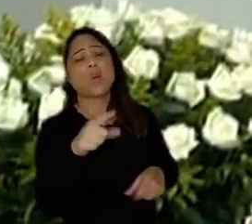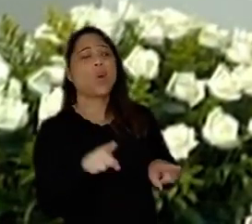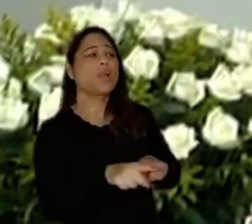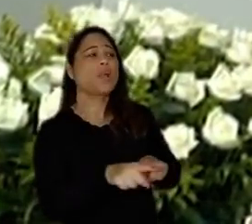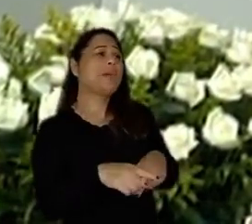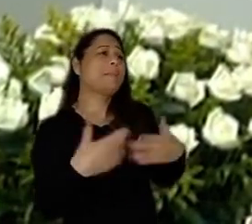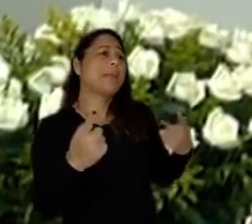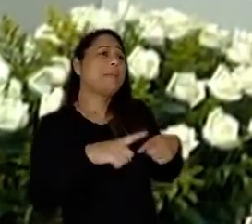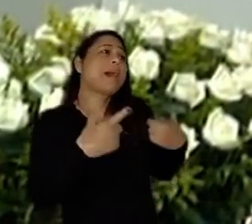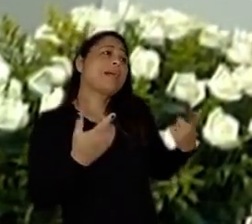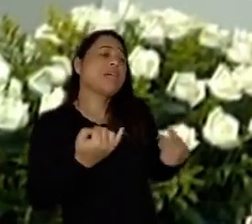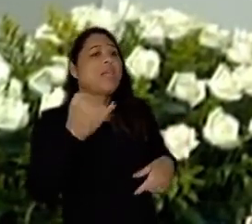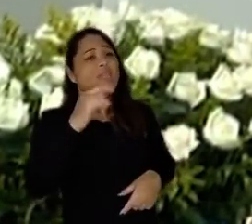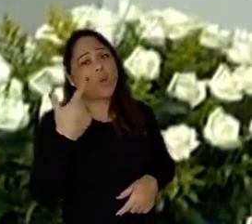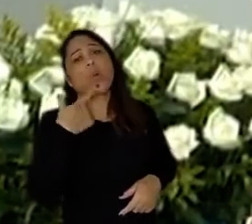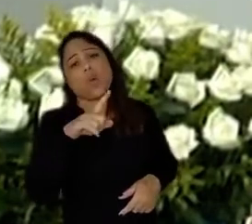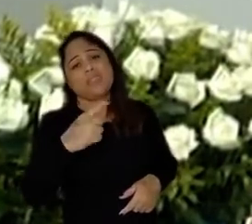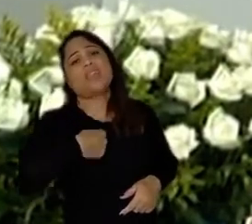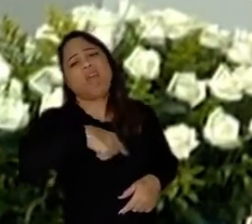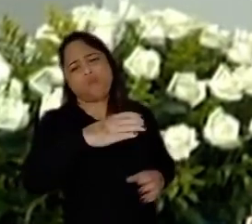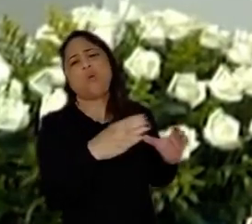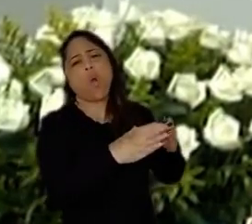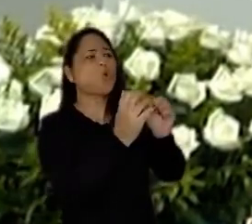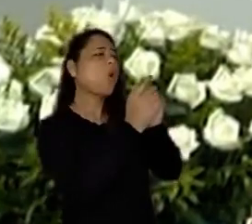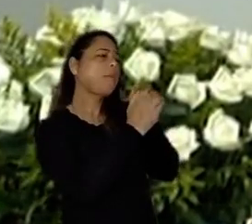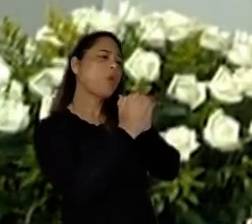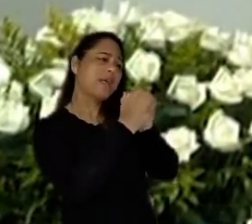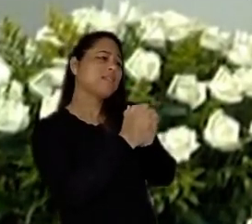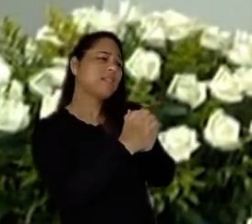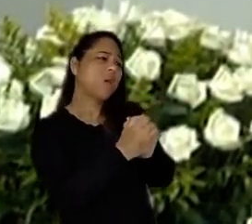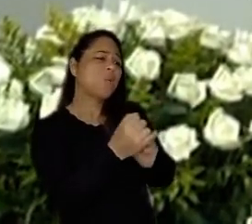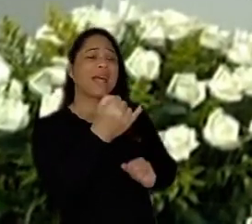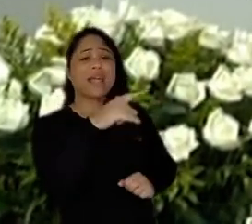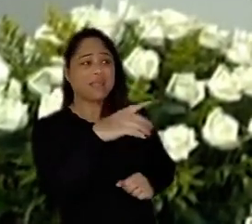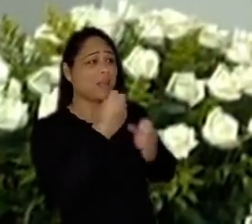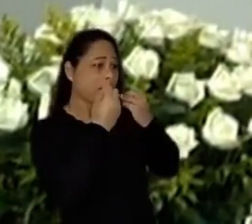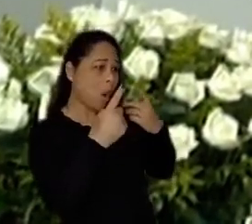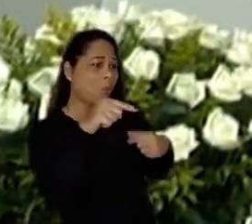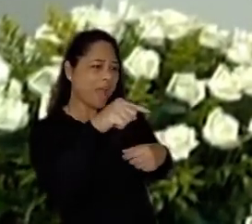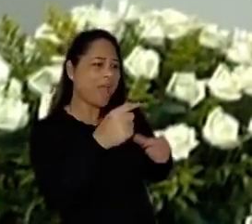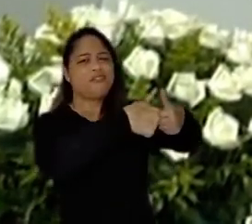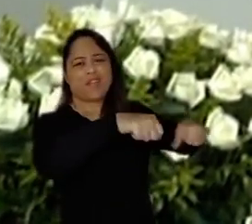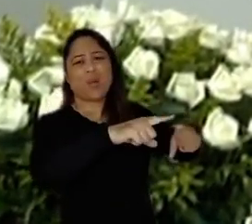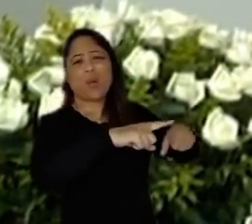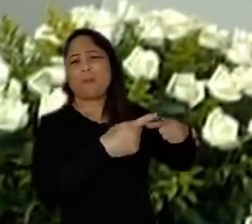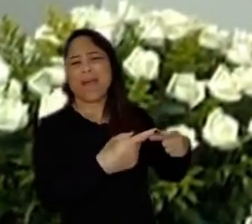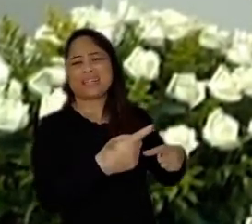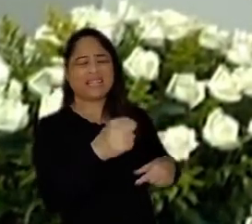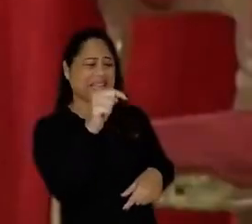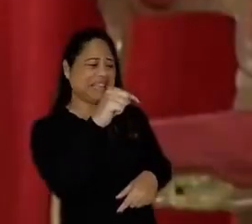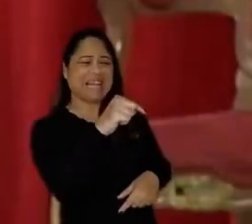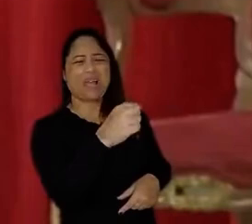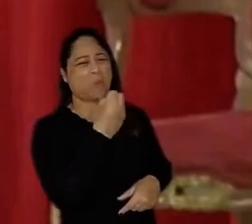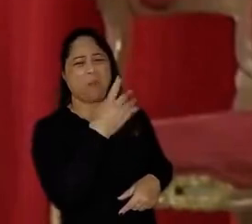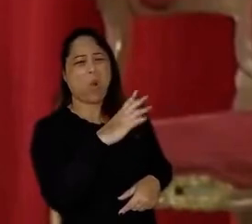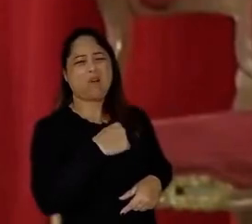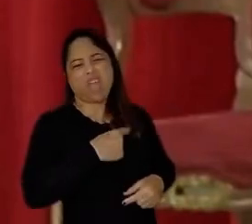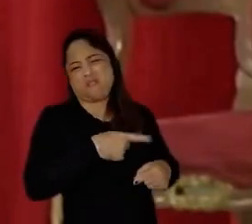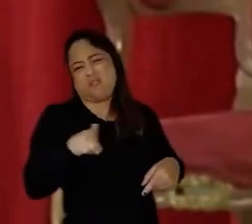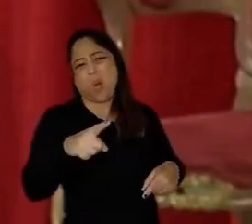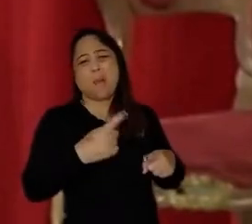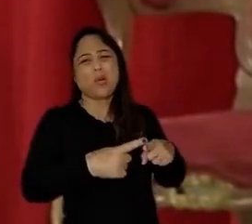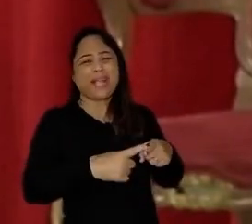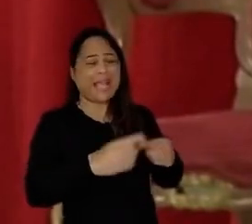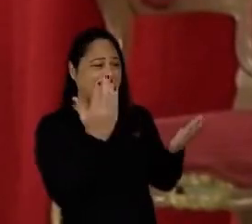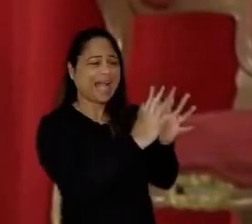der certo, eu vou dar uma ida lá, se tiver bom eu fico, mas se não tiver bom eu vou sair mais cedo, porque às vezes o grupo acaba muito tarde, e